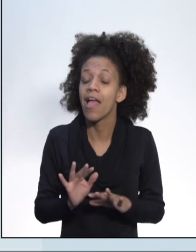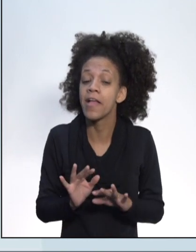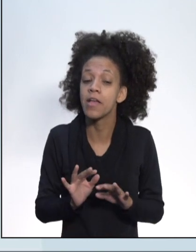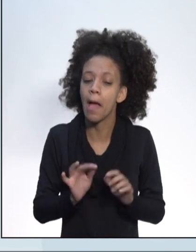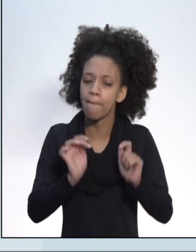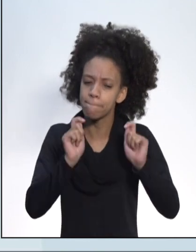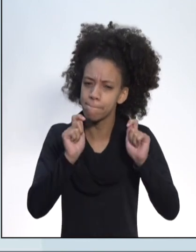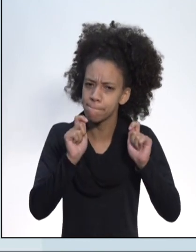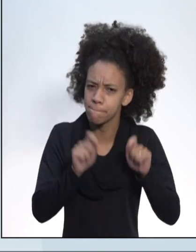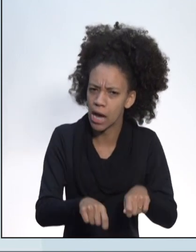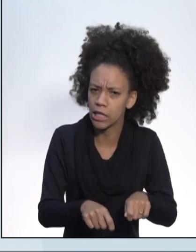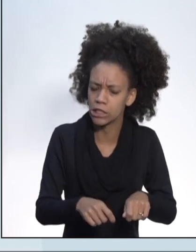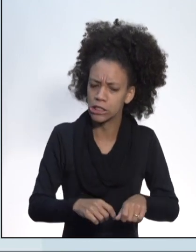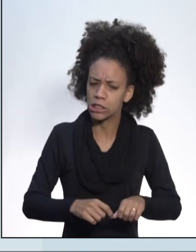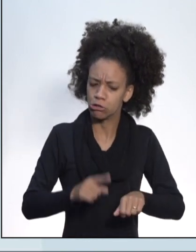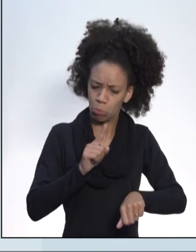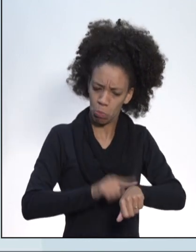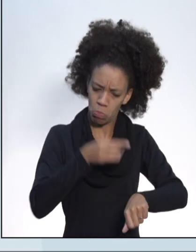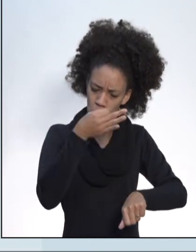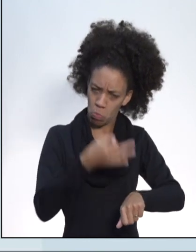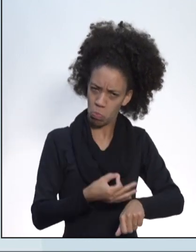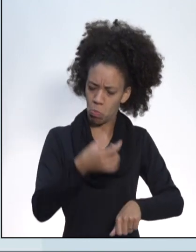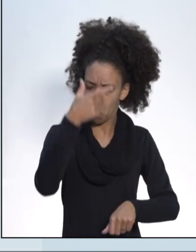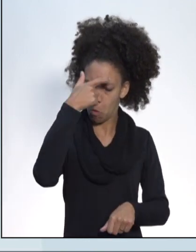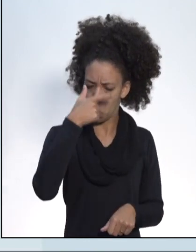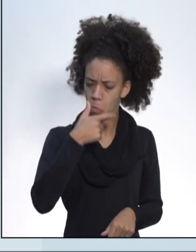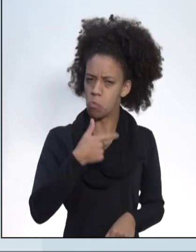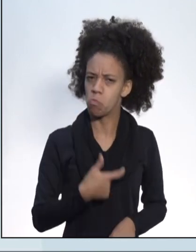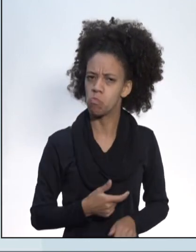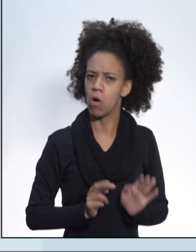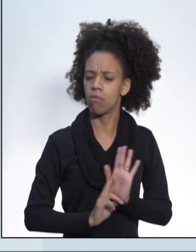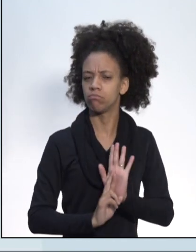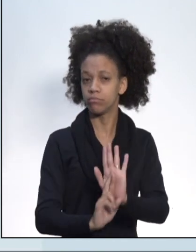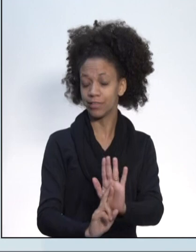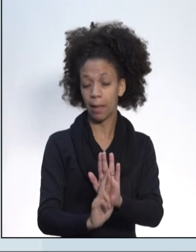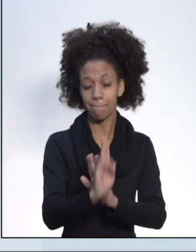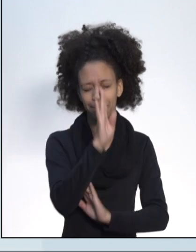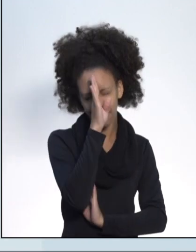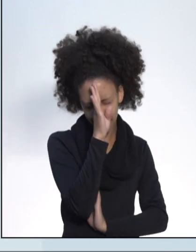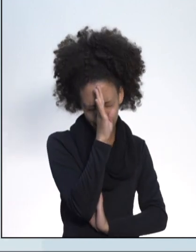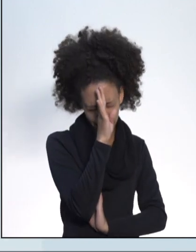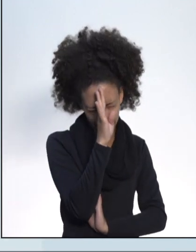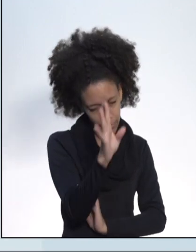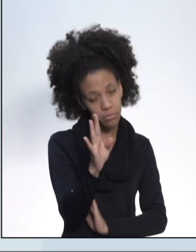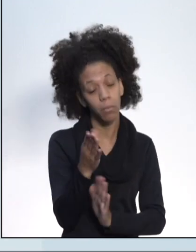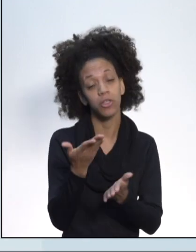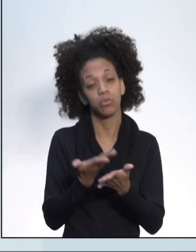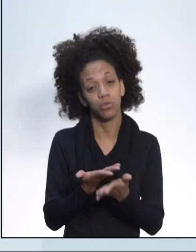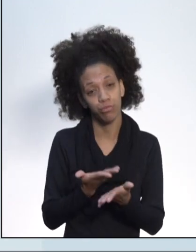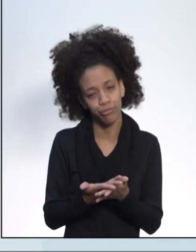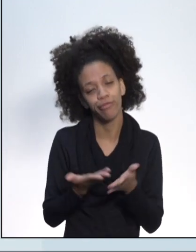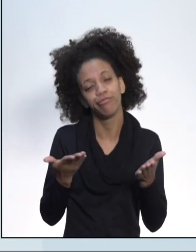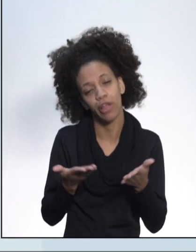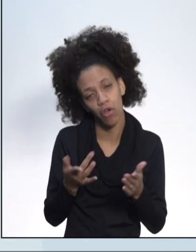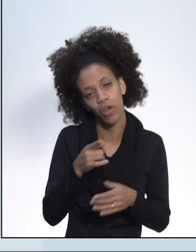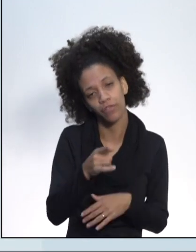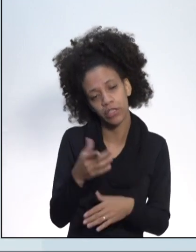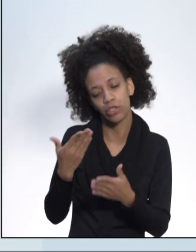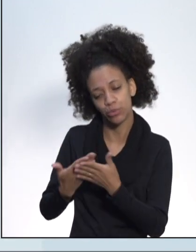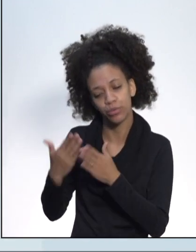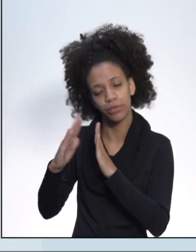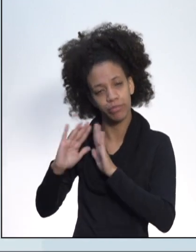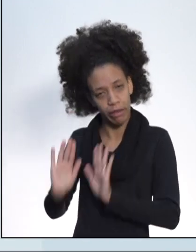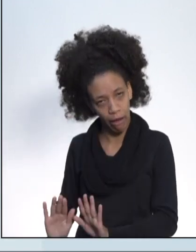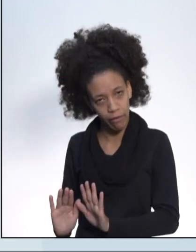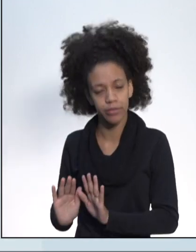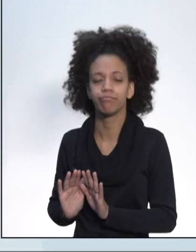eficiente, apresentável e pontual. Principalmente para os estudos, a gente precisa de muita organização. E agora que vocês estão fazendo esses estudos em